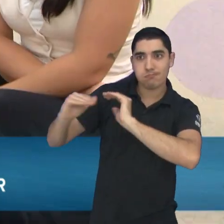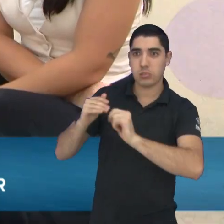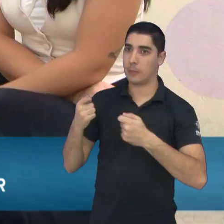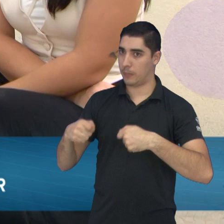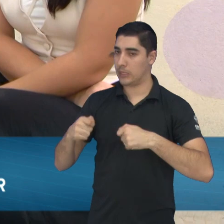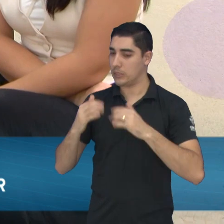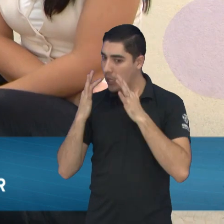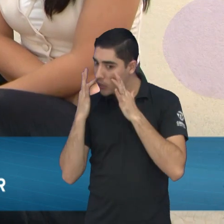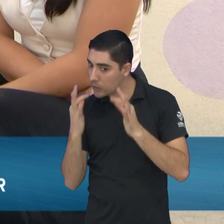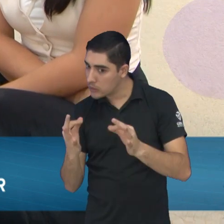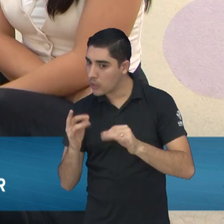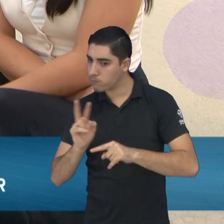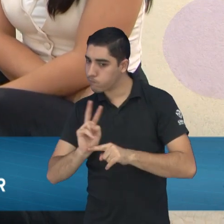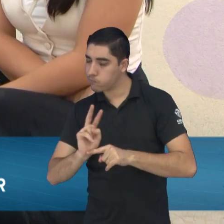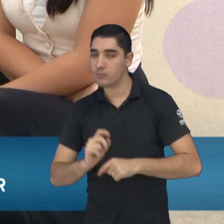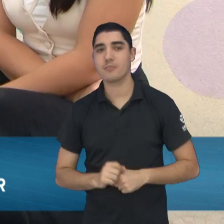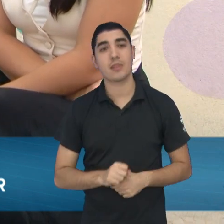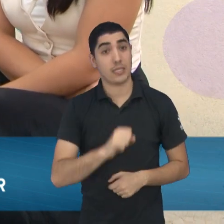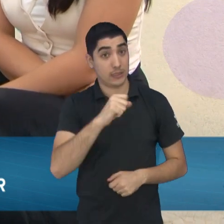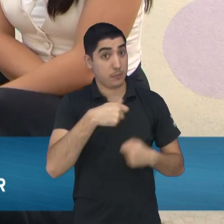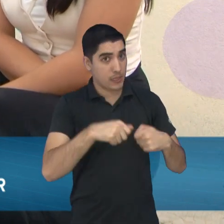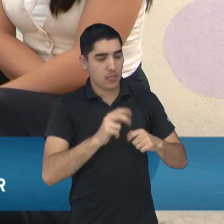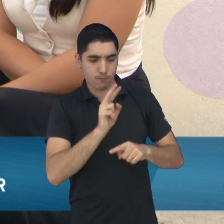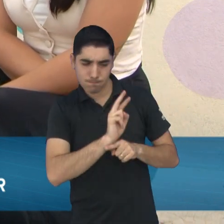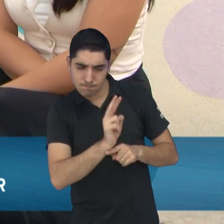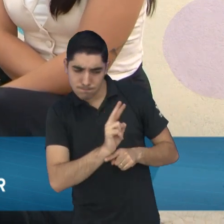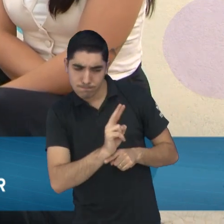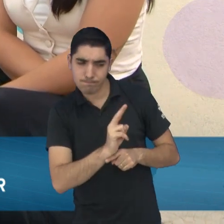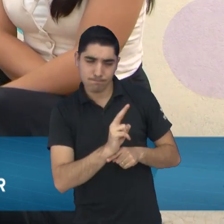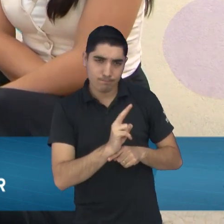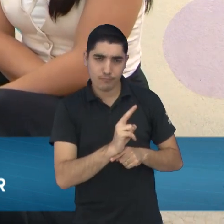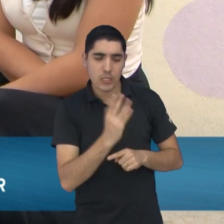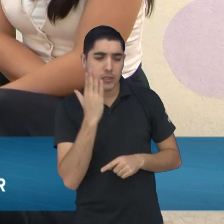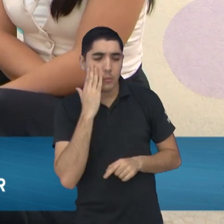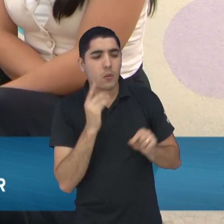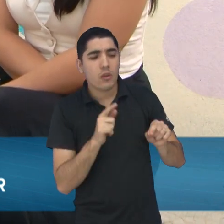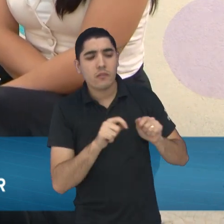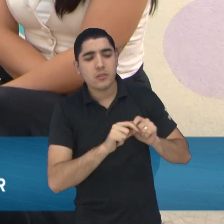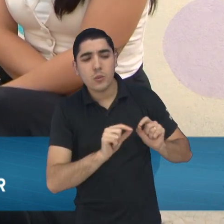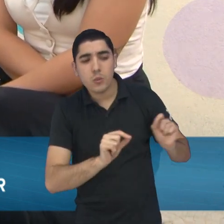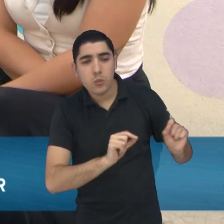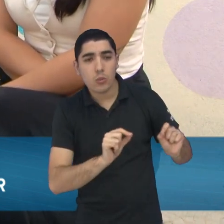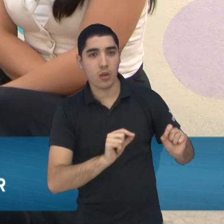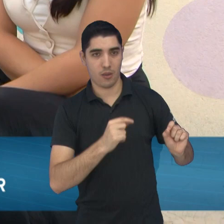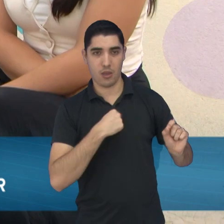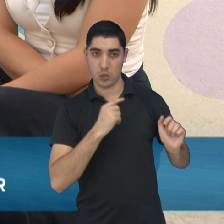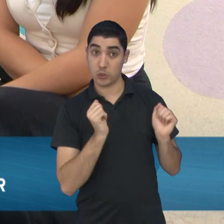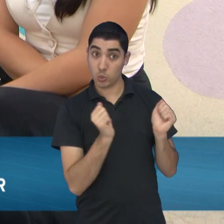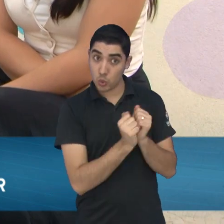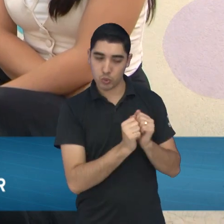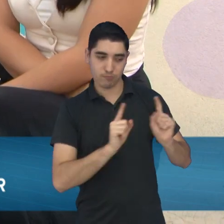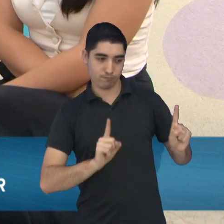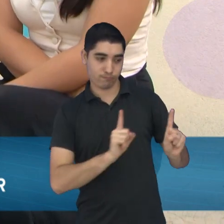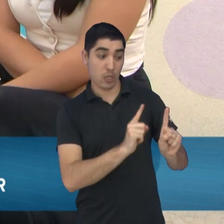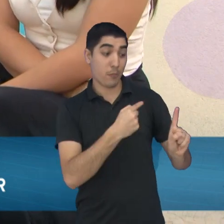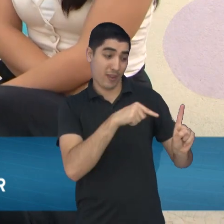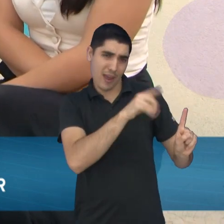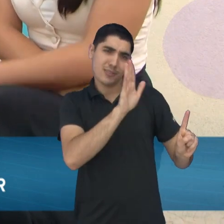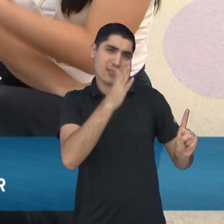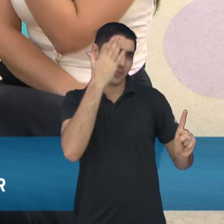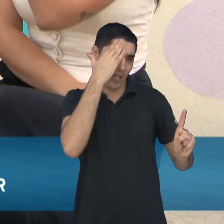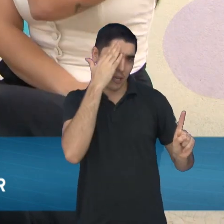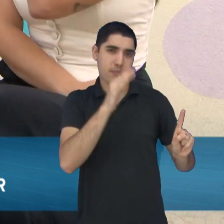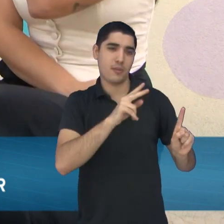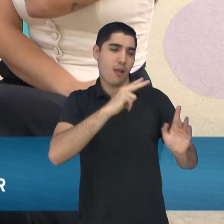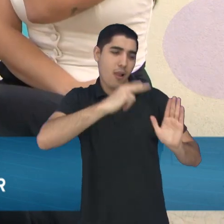ter o controle, né? A gente sempre está supervisionando, sempre vendo o que ela está fazendo, mesmo porque ela já é alfabetizada, então ela já tem,